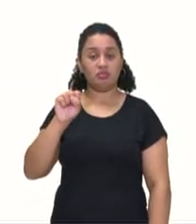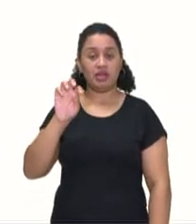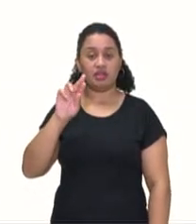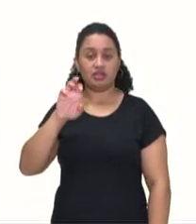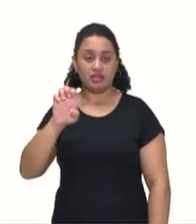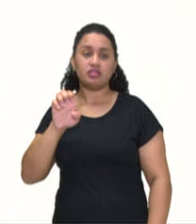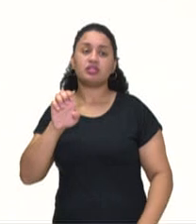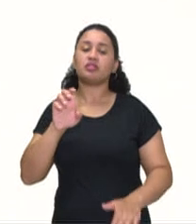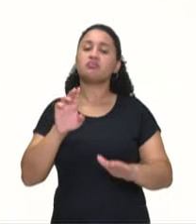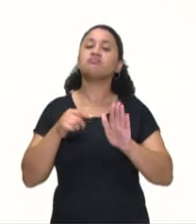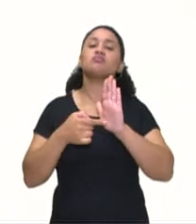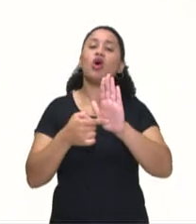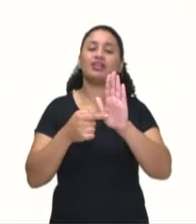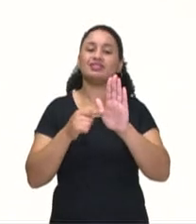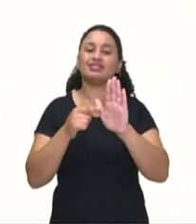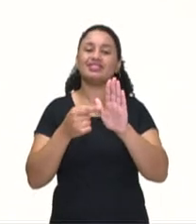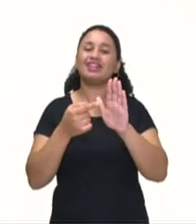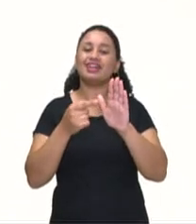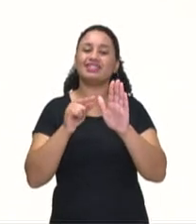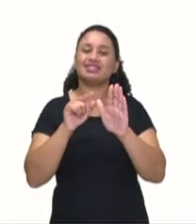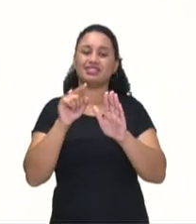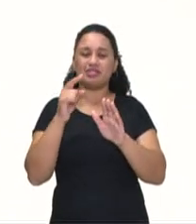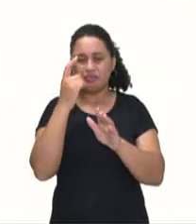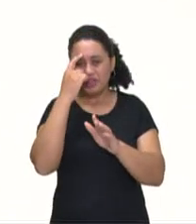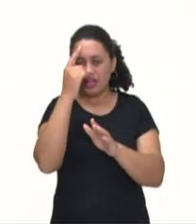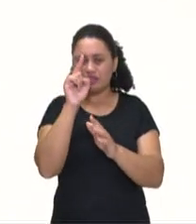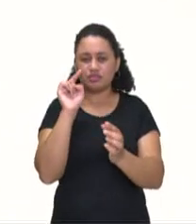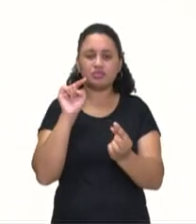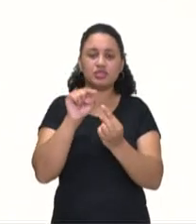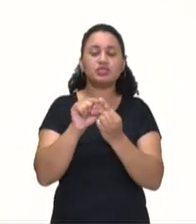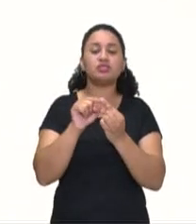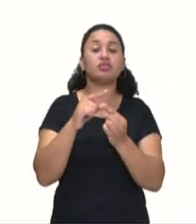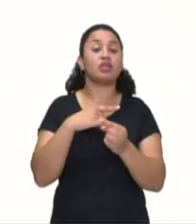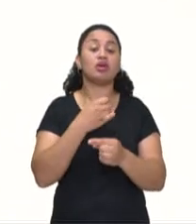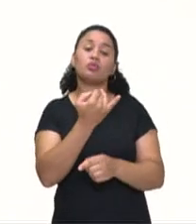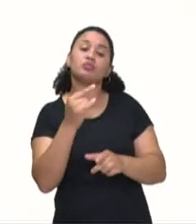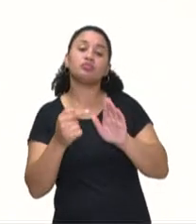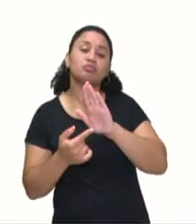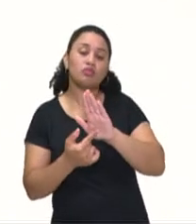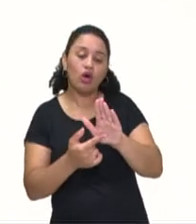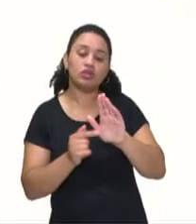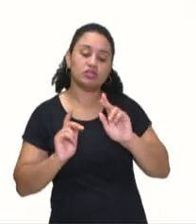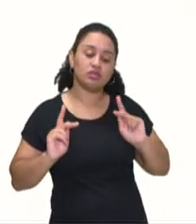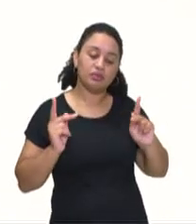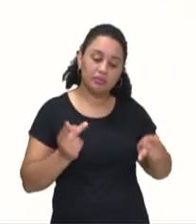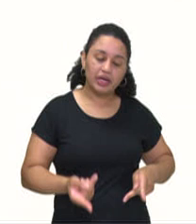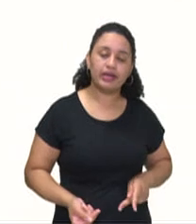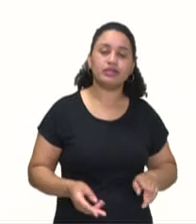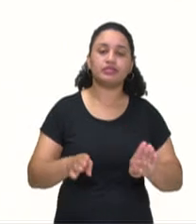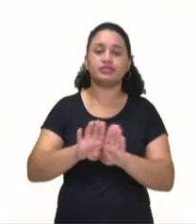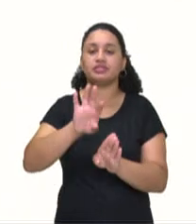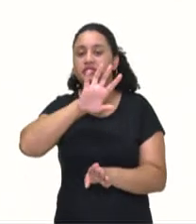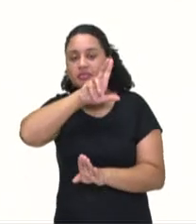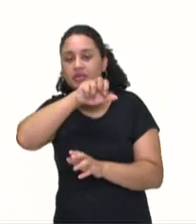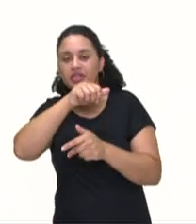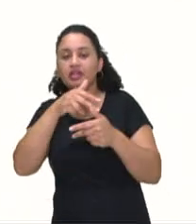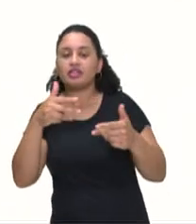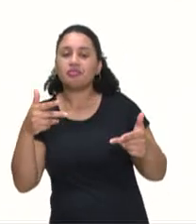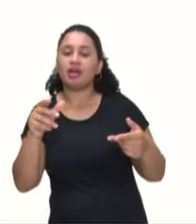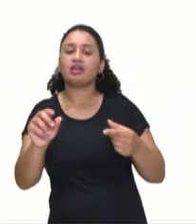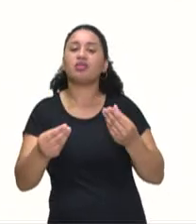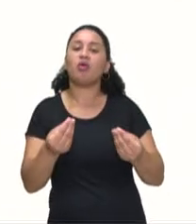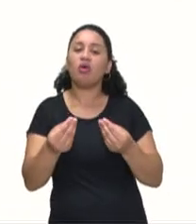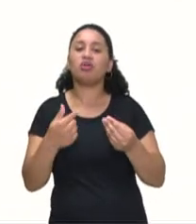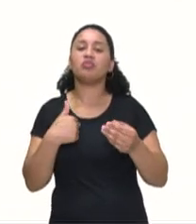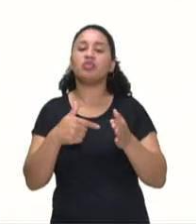Tais pinturas representam principalmente animais e seres humanos, muitas vezes em cenas